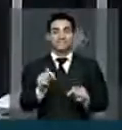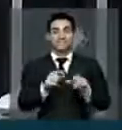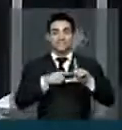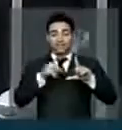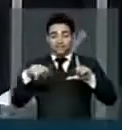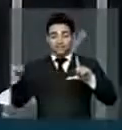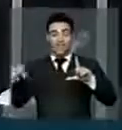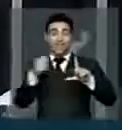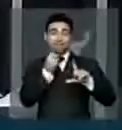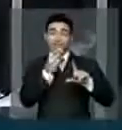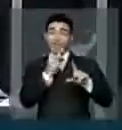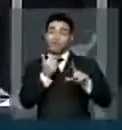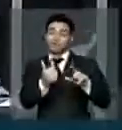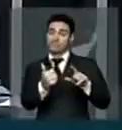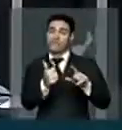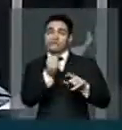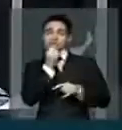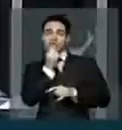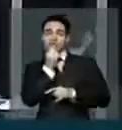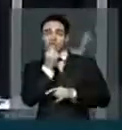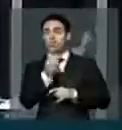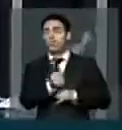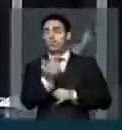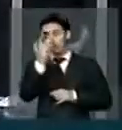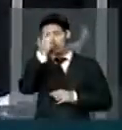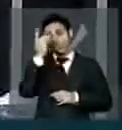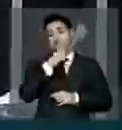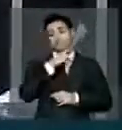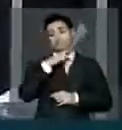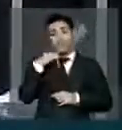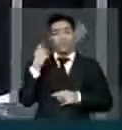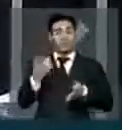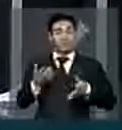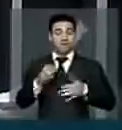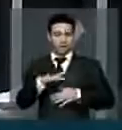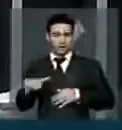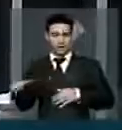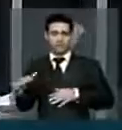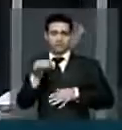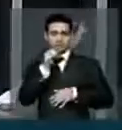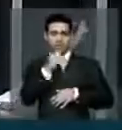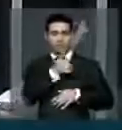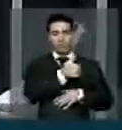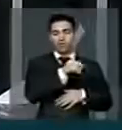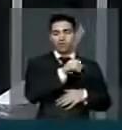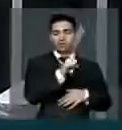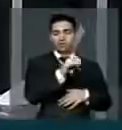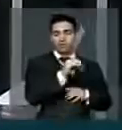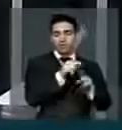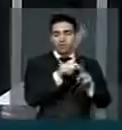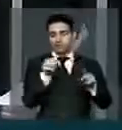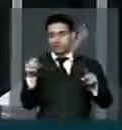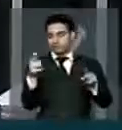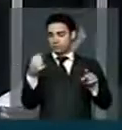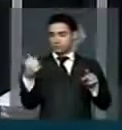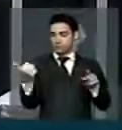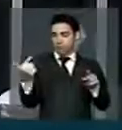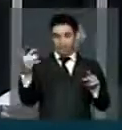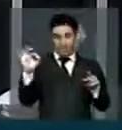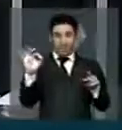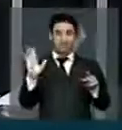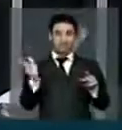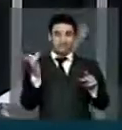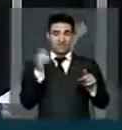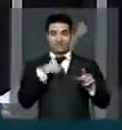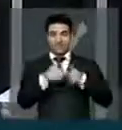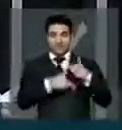muito positivos. É o caso da mortalidade infantil, e que entre 1980 e 2010, segundo o trabalho